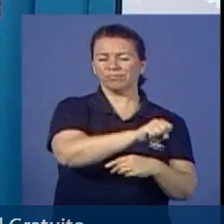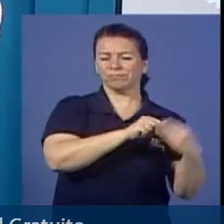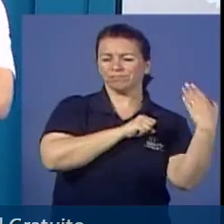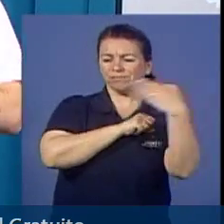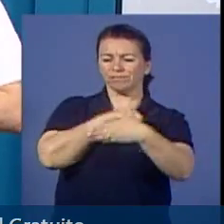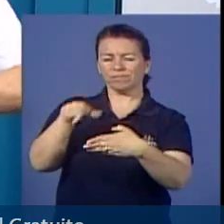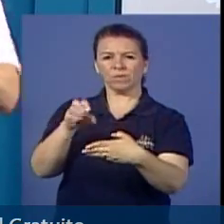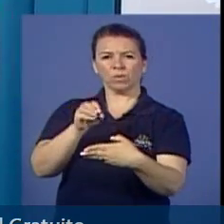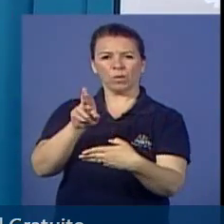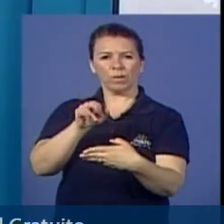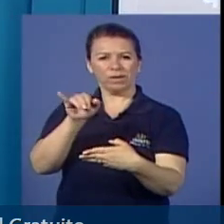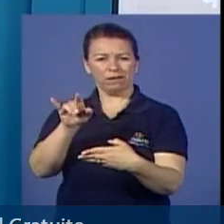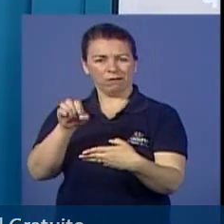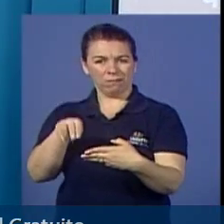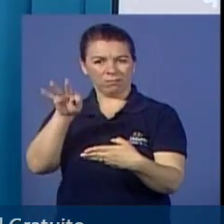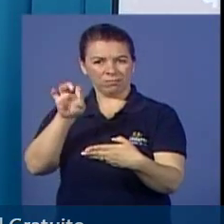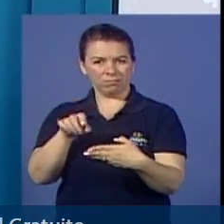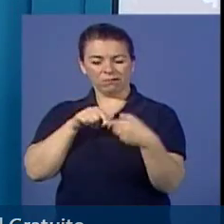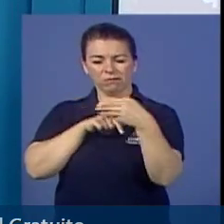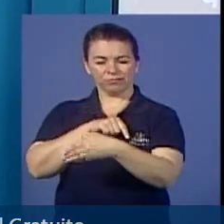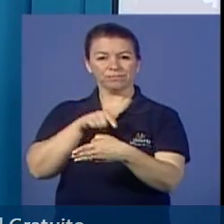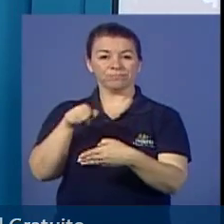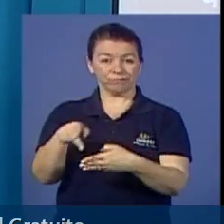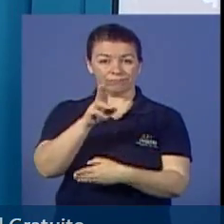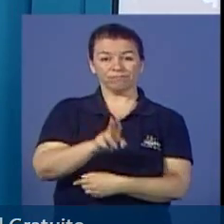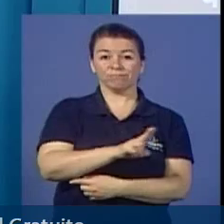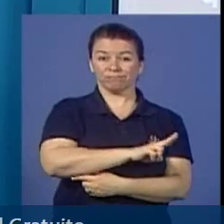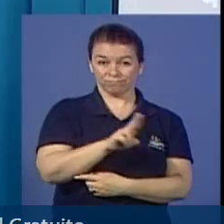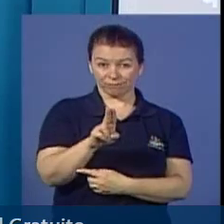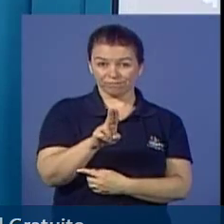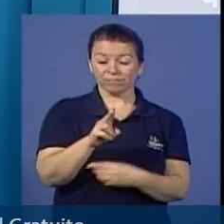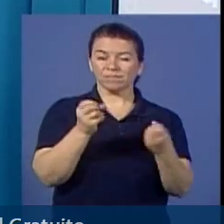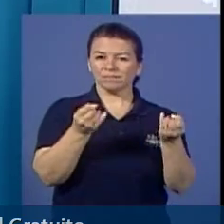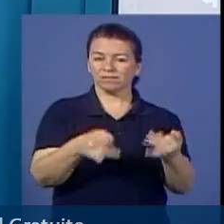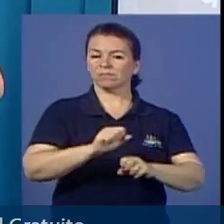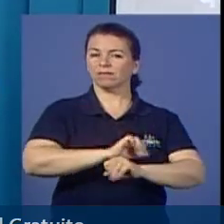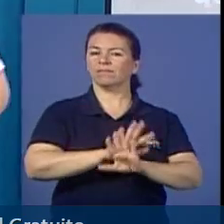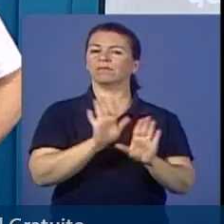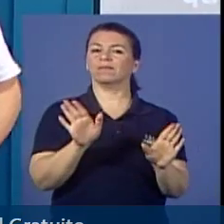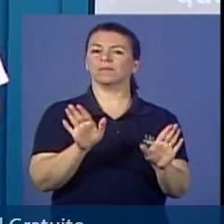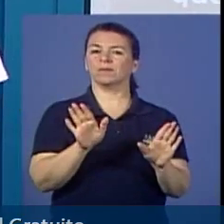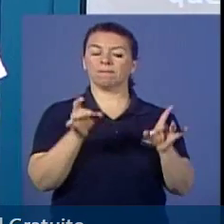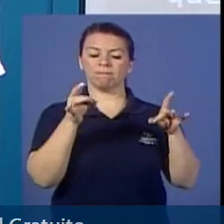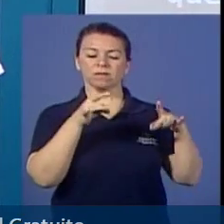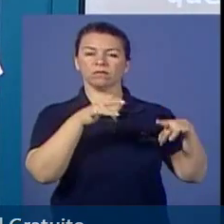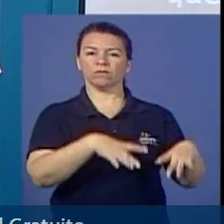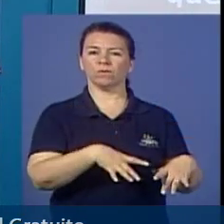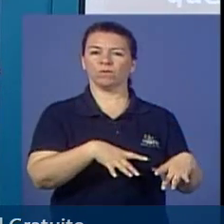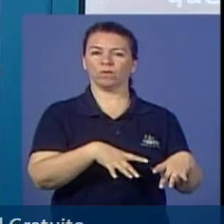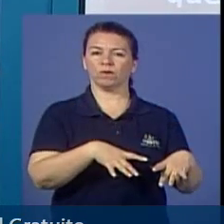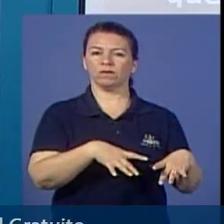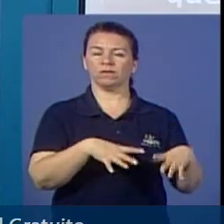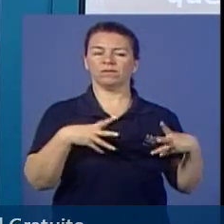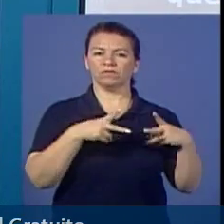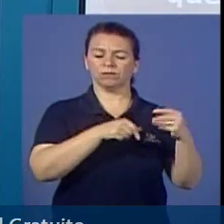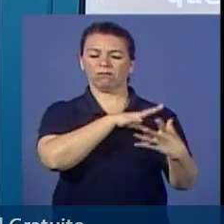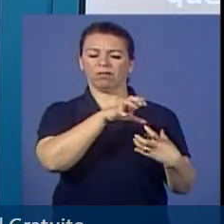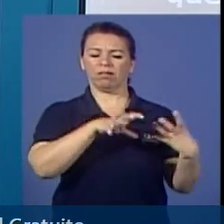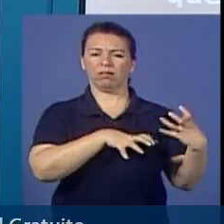brigar lá, tanto que parte do discurso do Papa ele diz, bem claramente, abandonem as rusgas